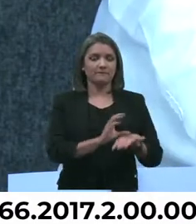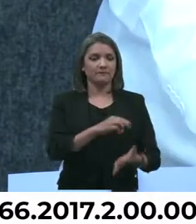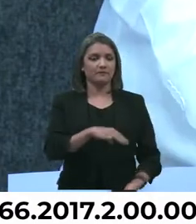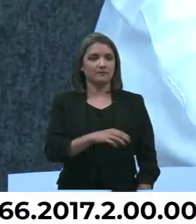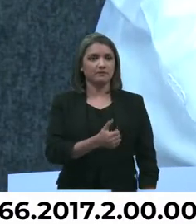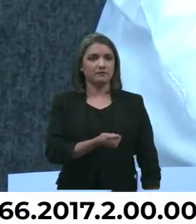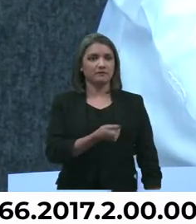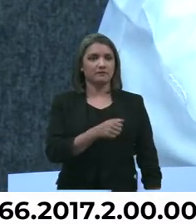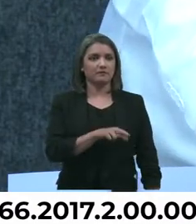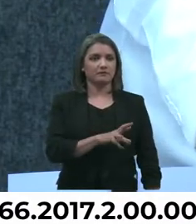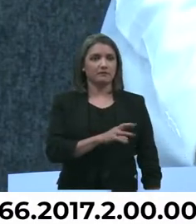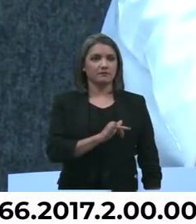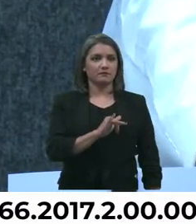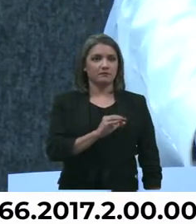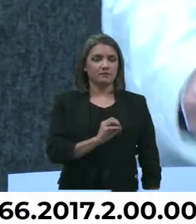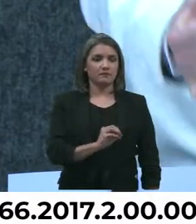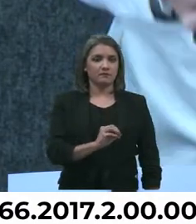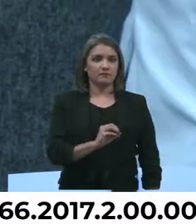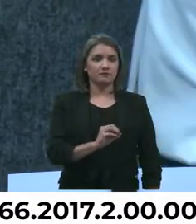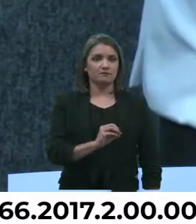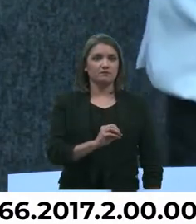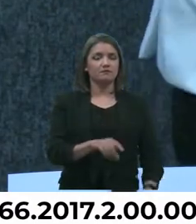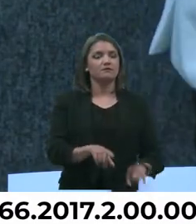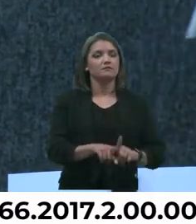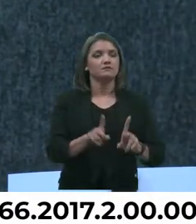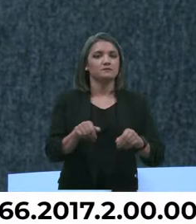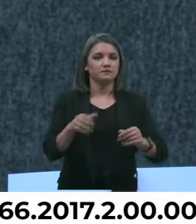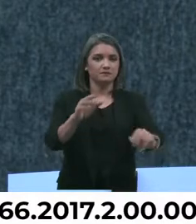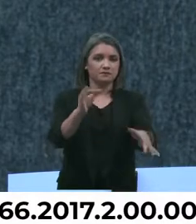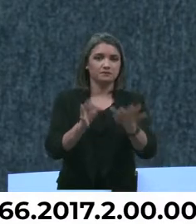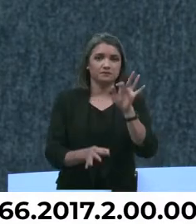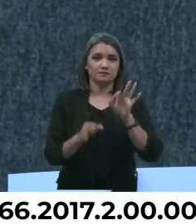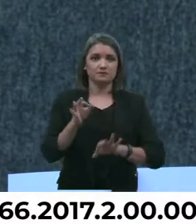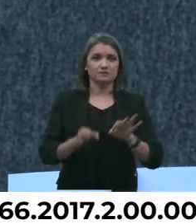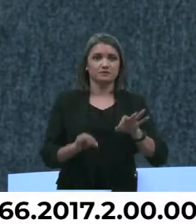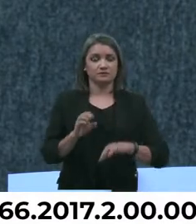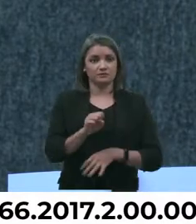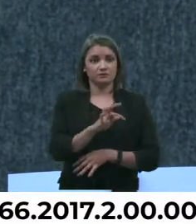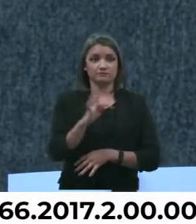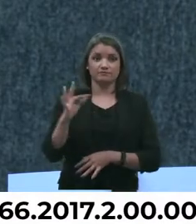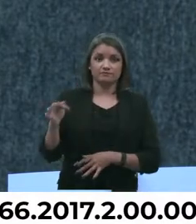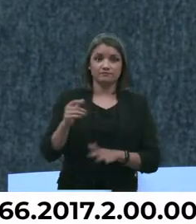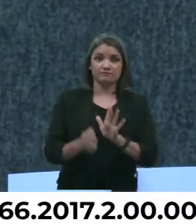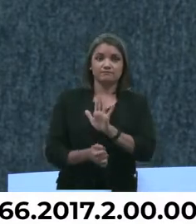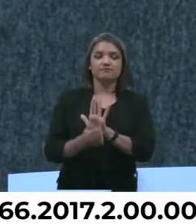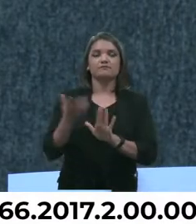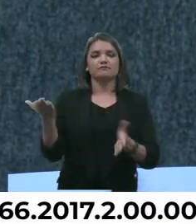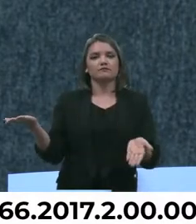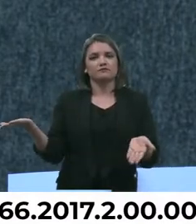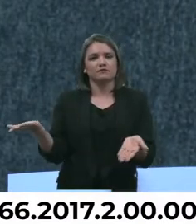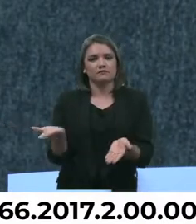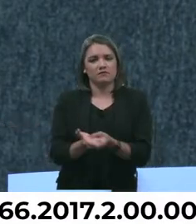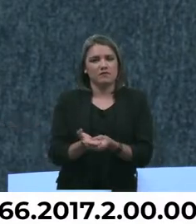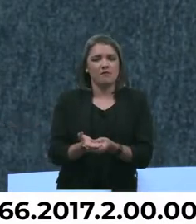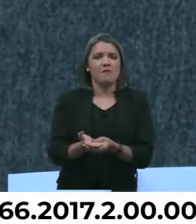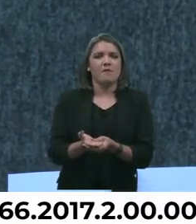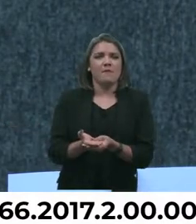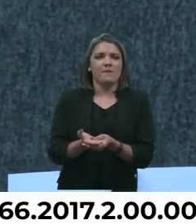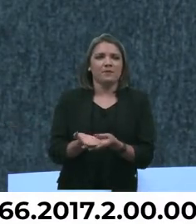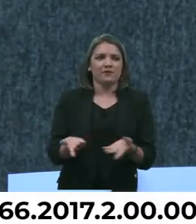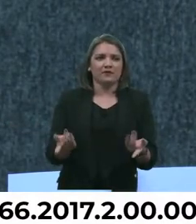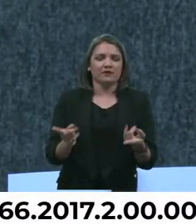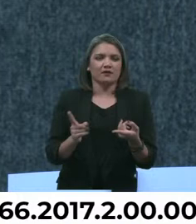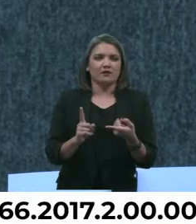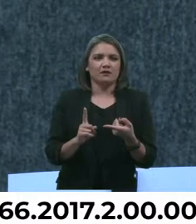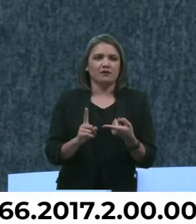do que, inclusive, já julguei no Supremo Tribunal Federal. Nós temos vários precedentes lá. Cito,